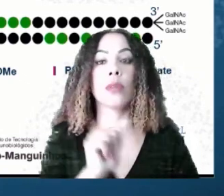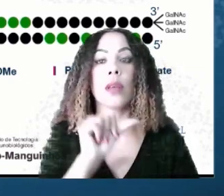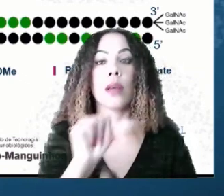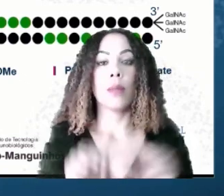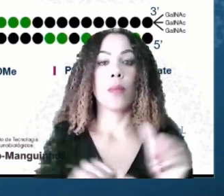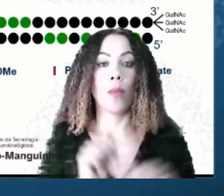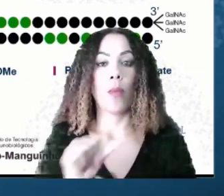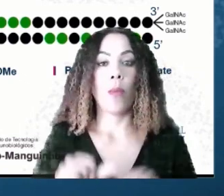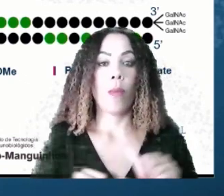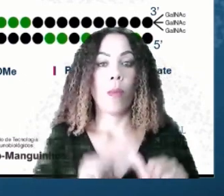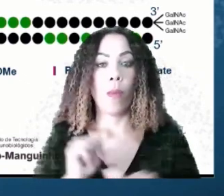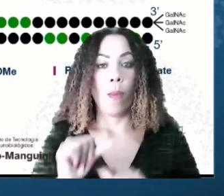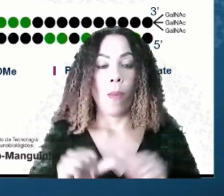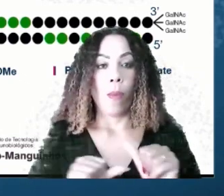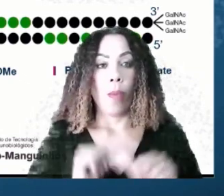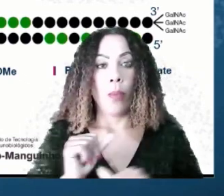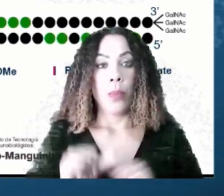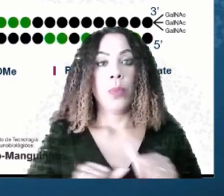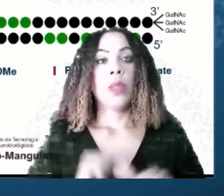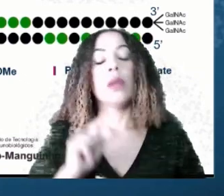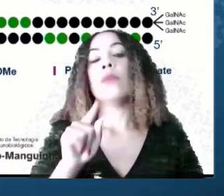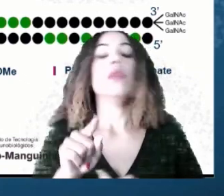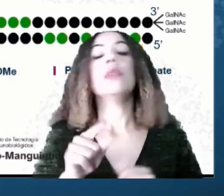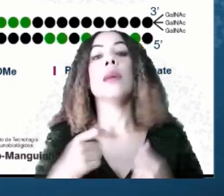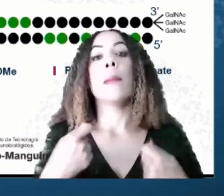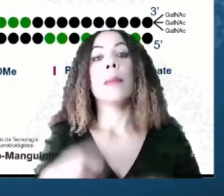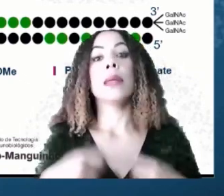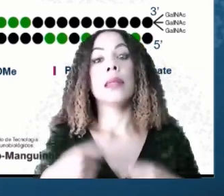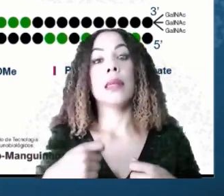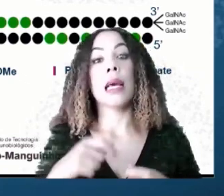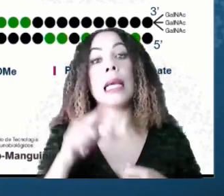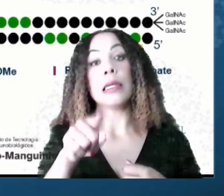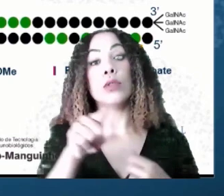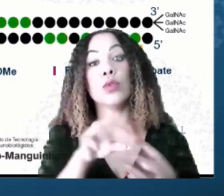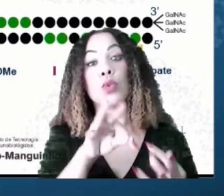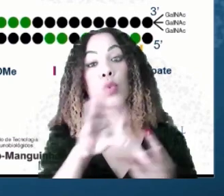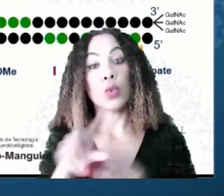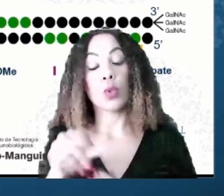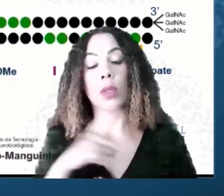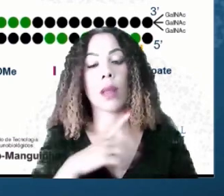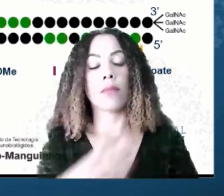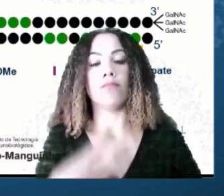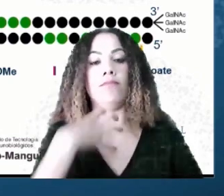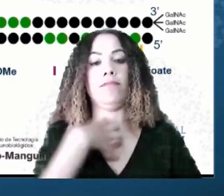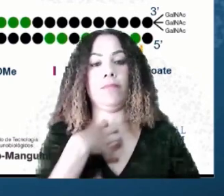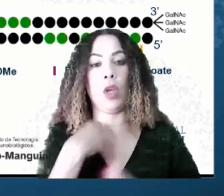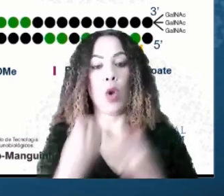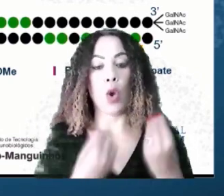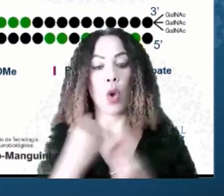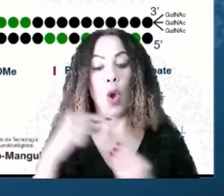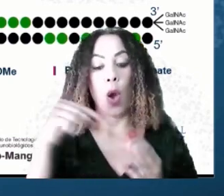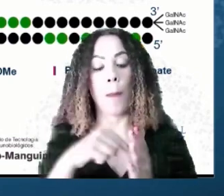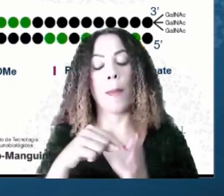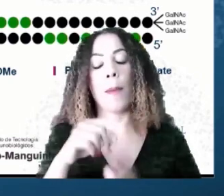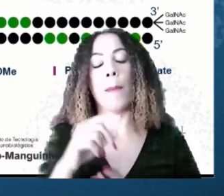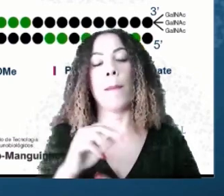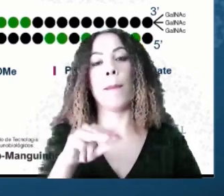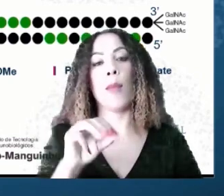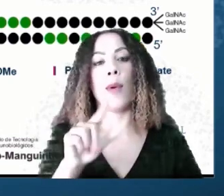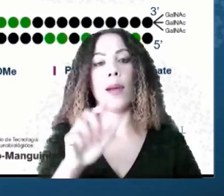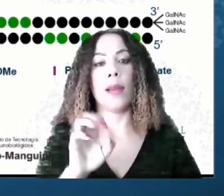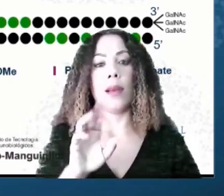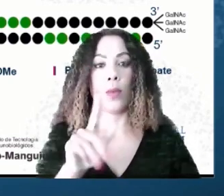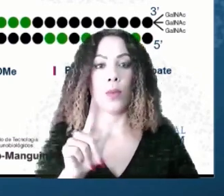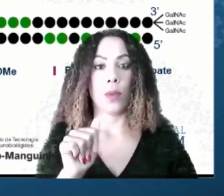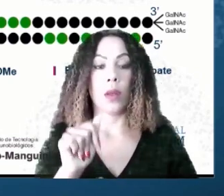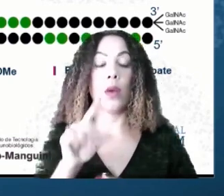modificar, e você tem que... Isso tudo faz muito impacto na potência da molécula. Então, tudo isso pode